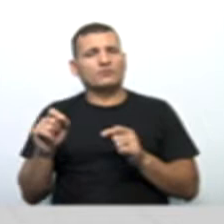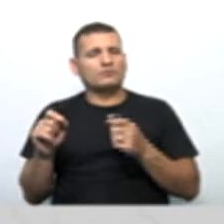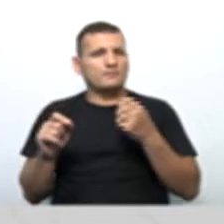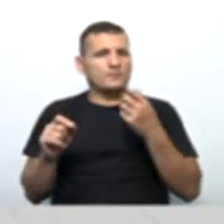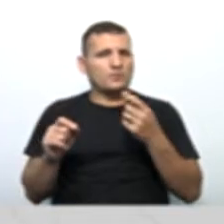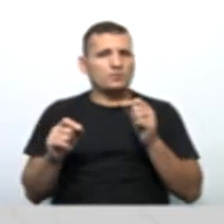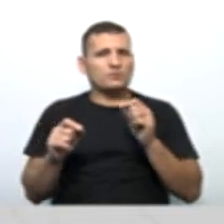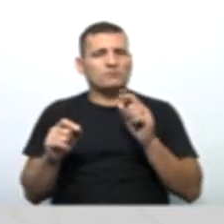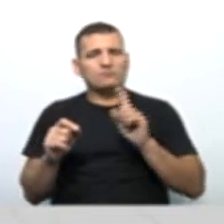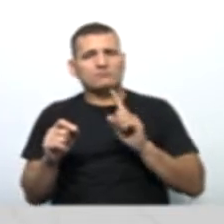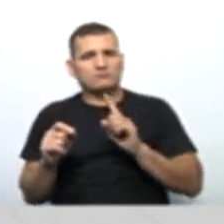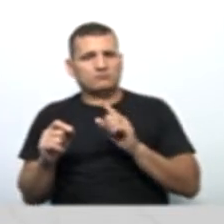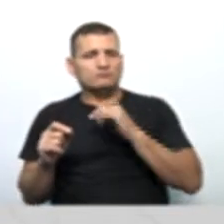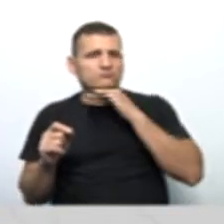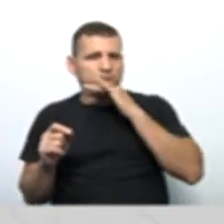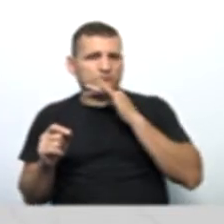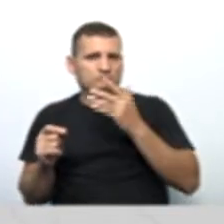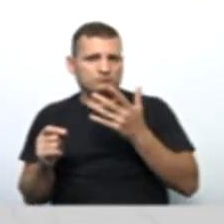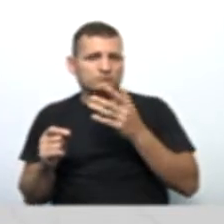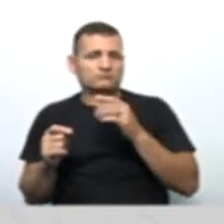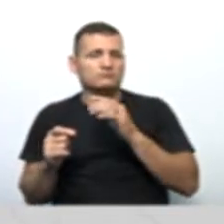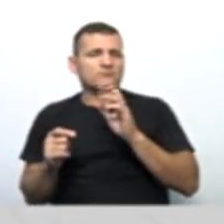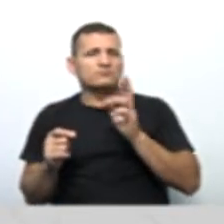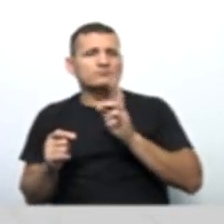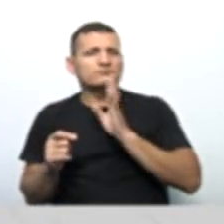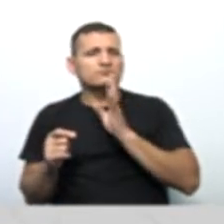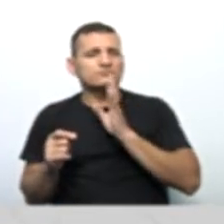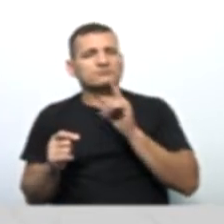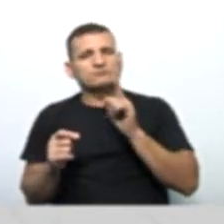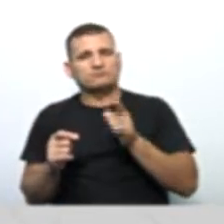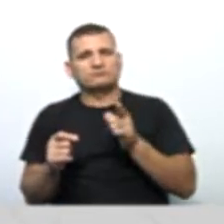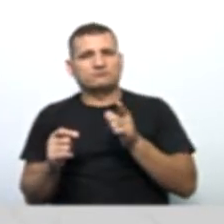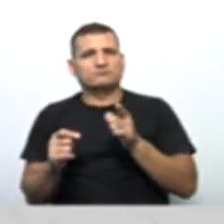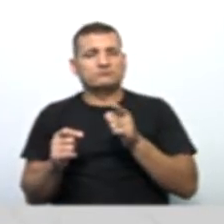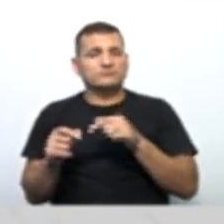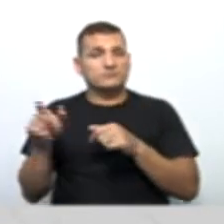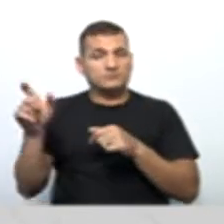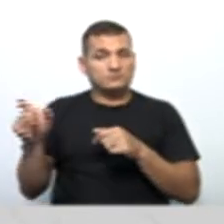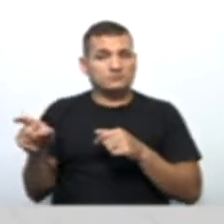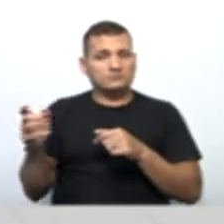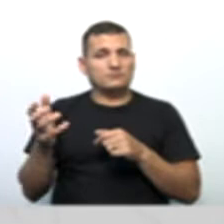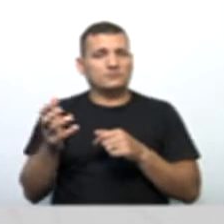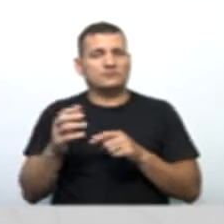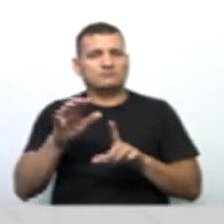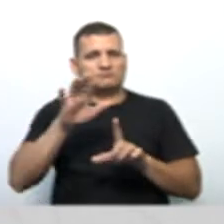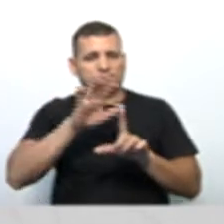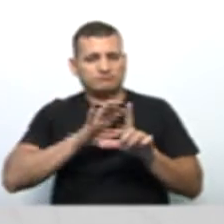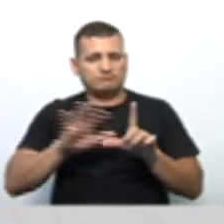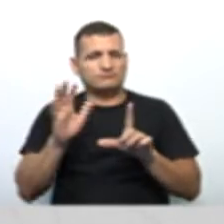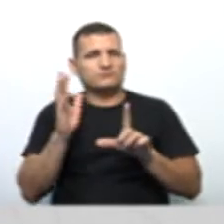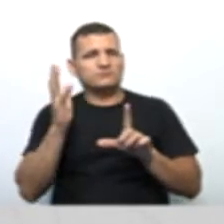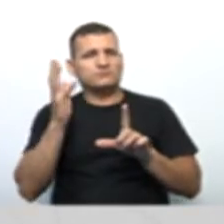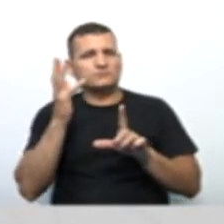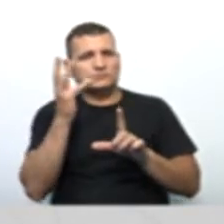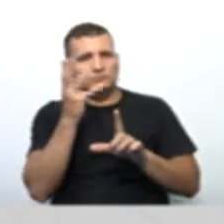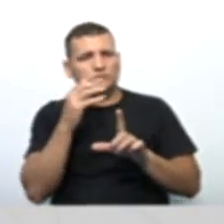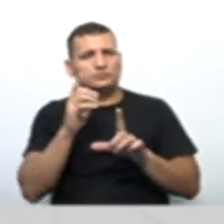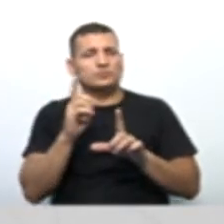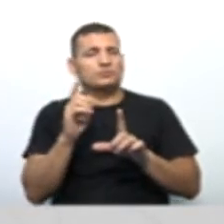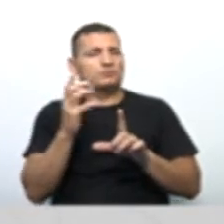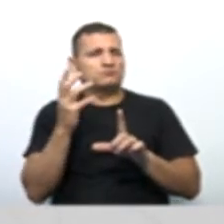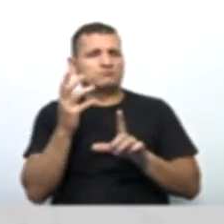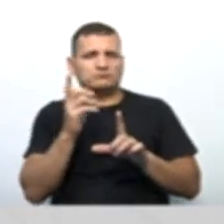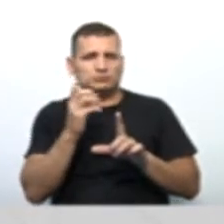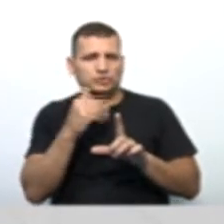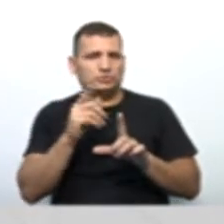bom porque quem conhece é você usual o cliente ele vai querer aquela coisa bonitinha tem que pensar em um novo nicho não tem que ser usável